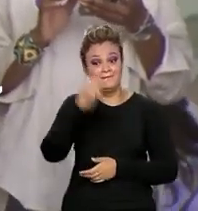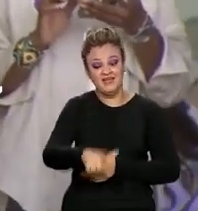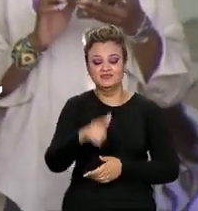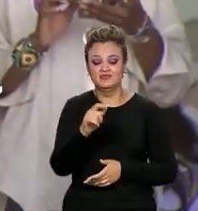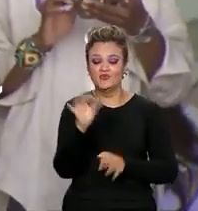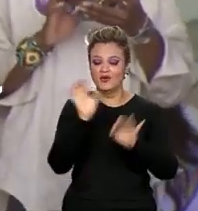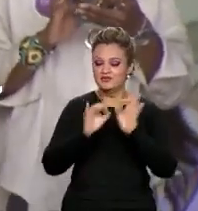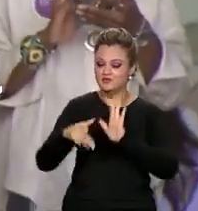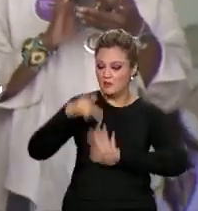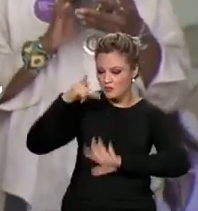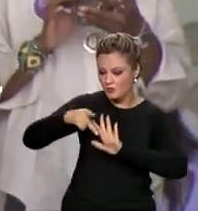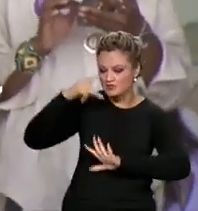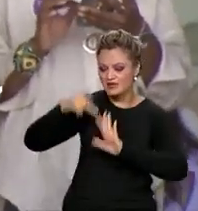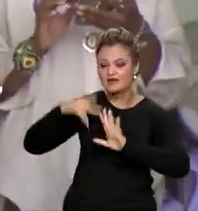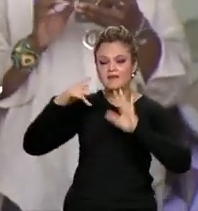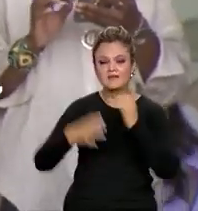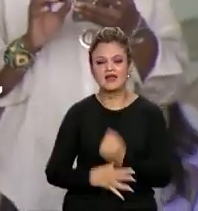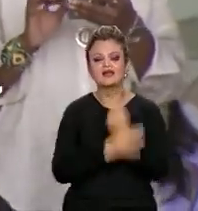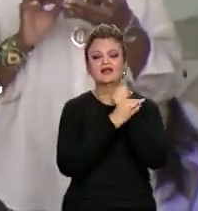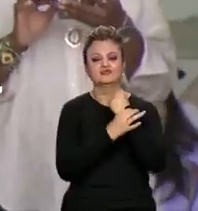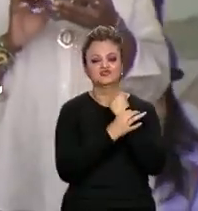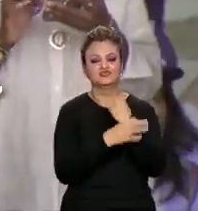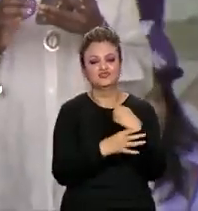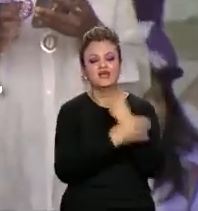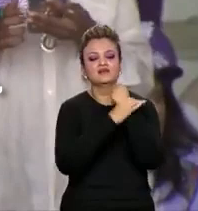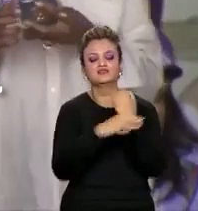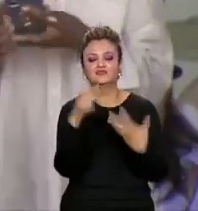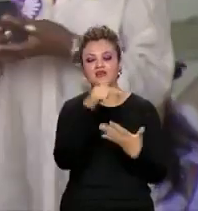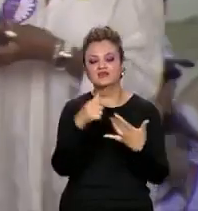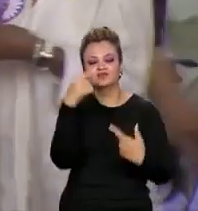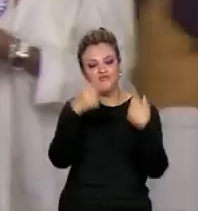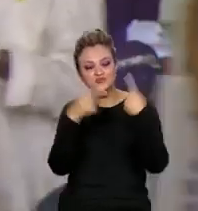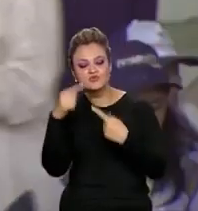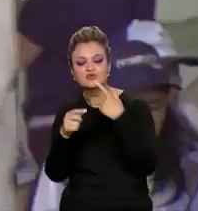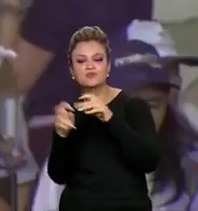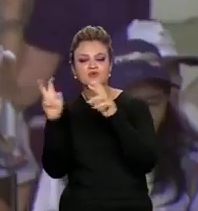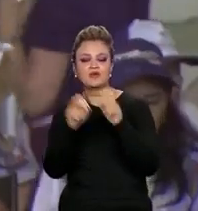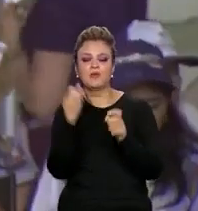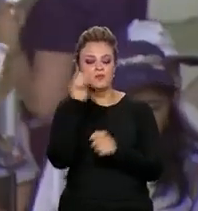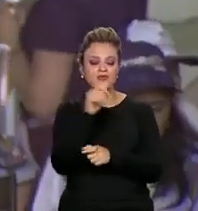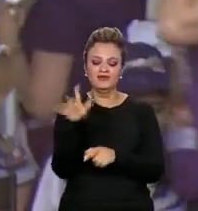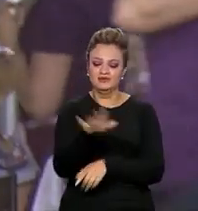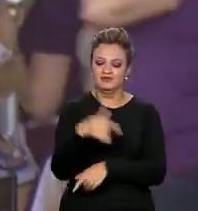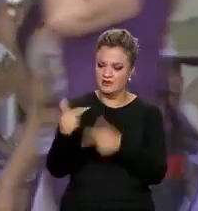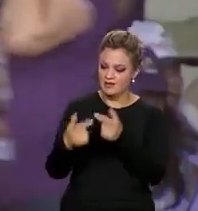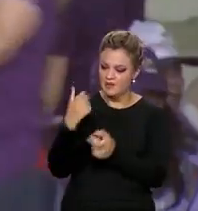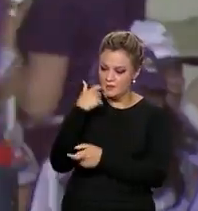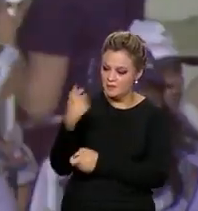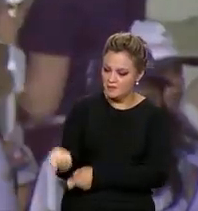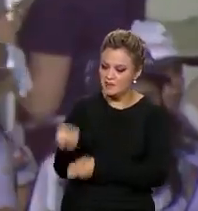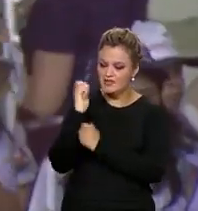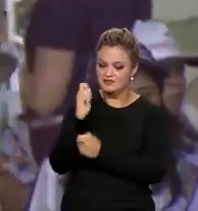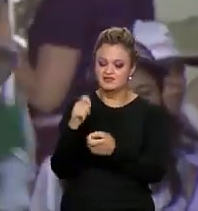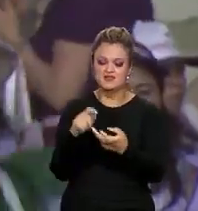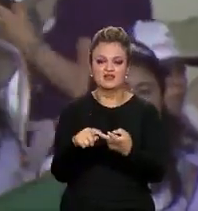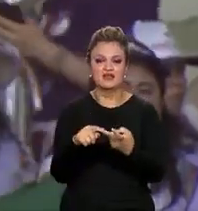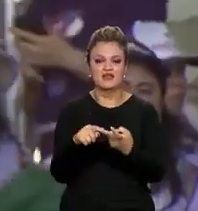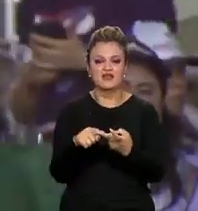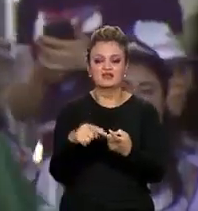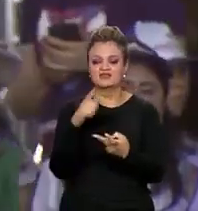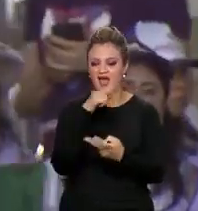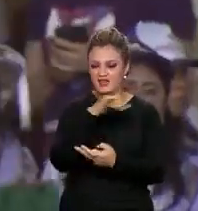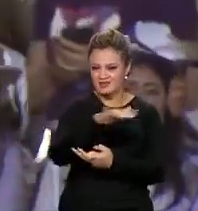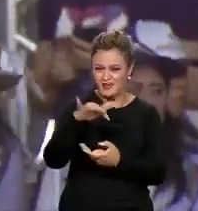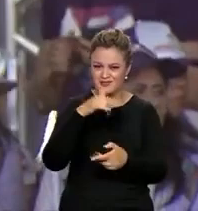assinando uma portaria garantindo o Fórum de discussão para a questão das mulheres pescadoras marisqueiras e